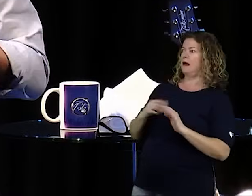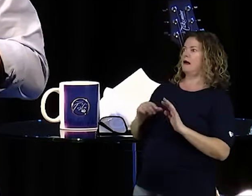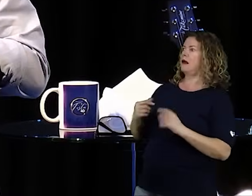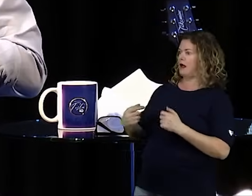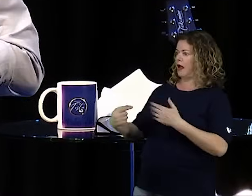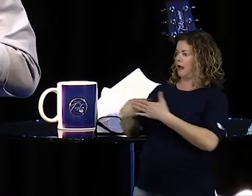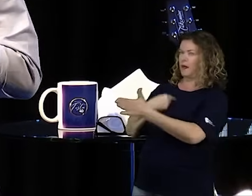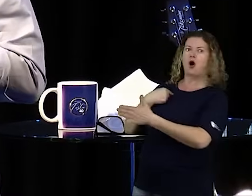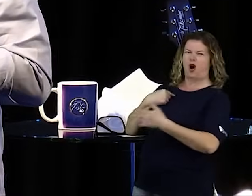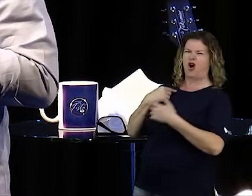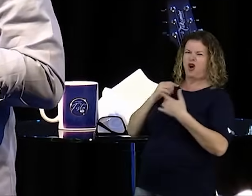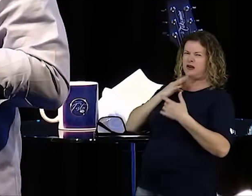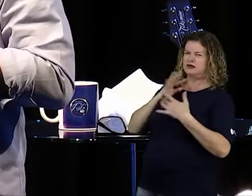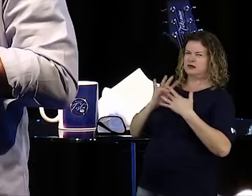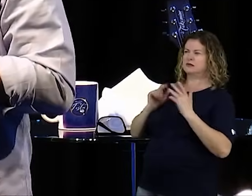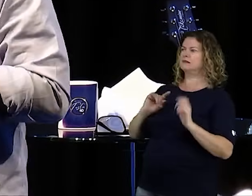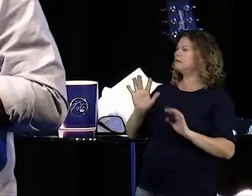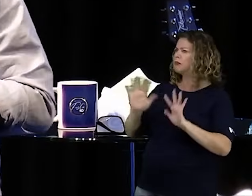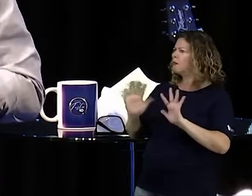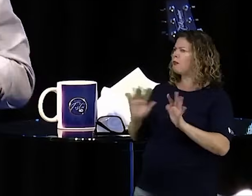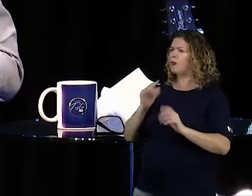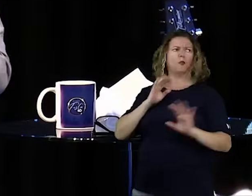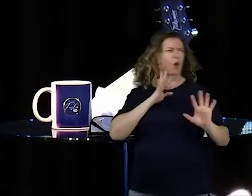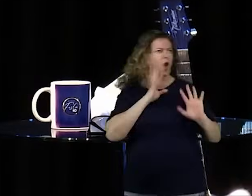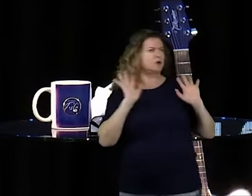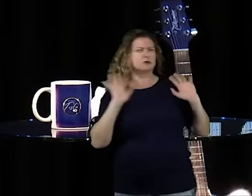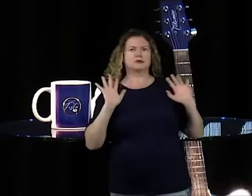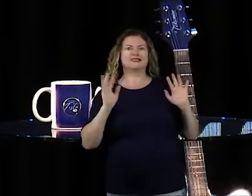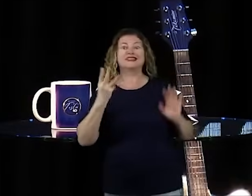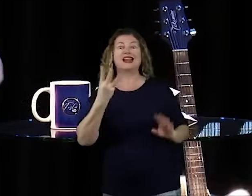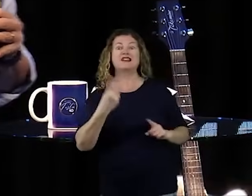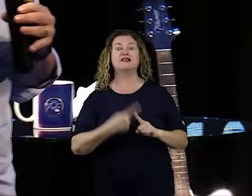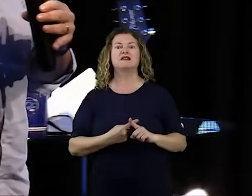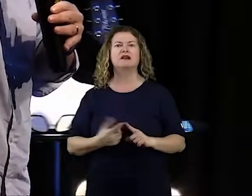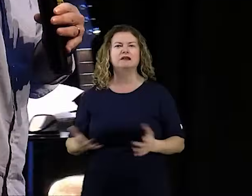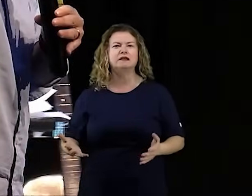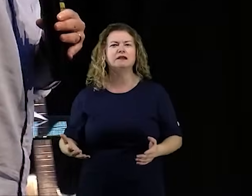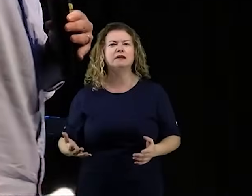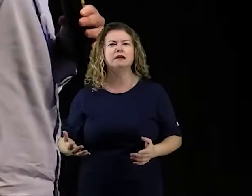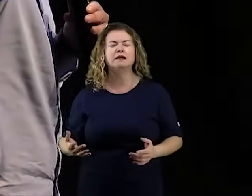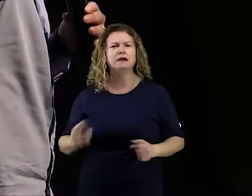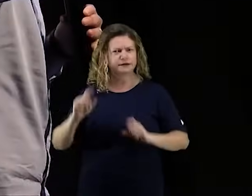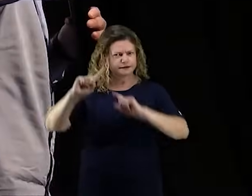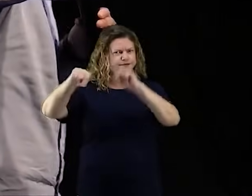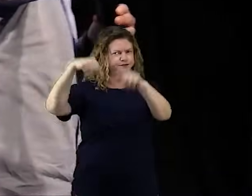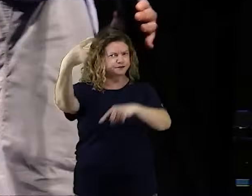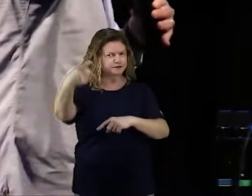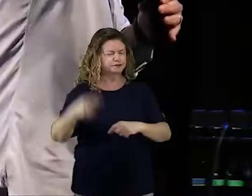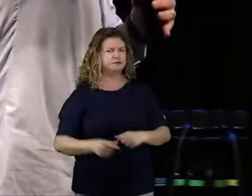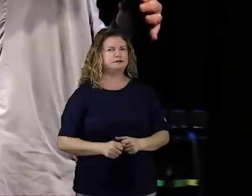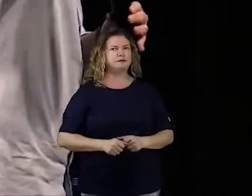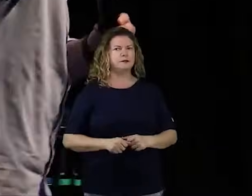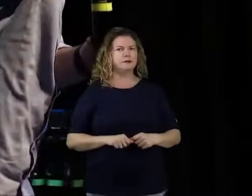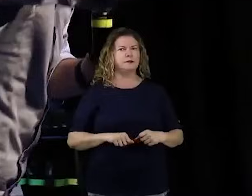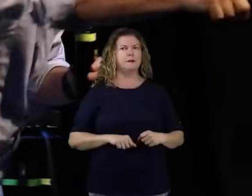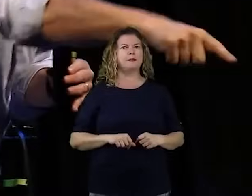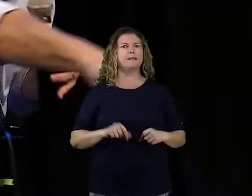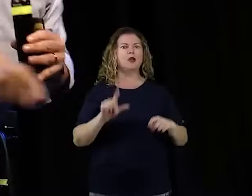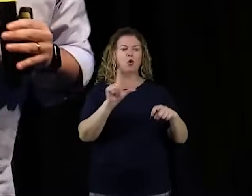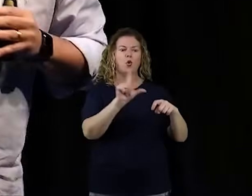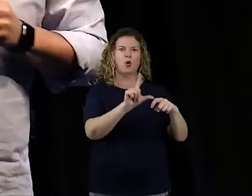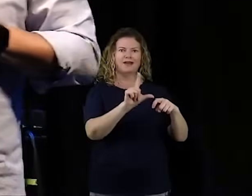por Madalena vai lá Diz pros discípulos Lucas Capítulo 19 21 di pros discípulos e para